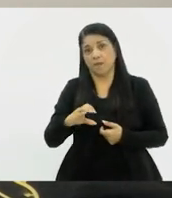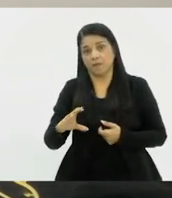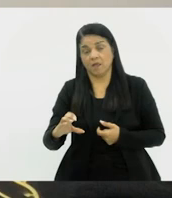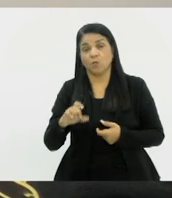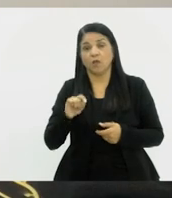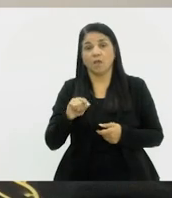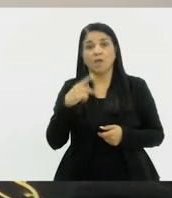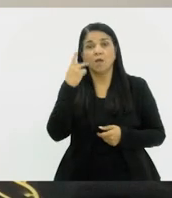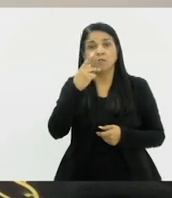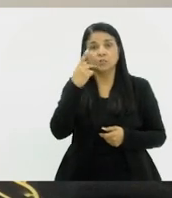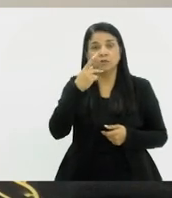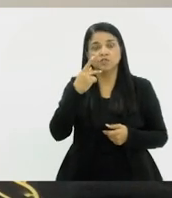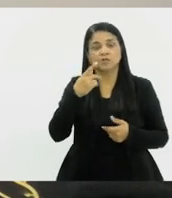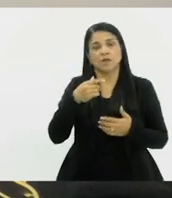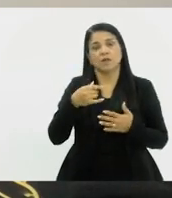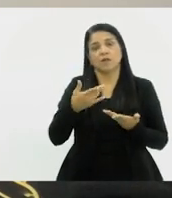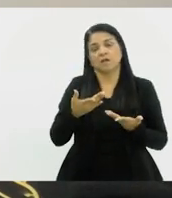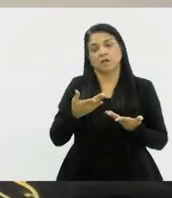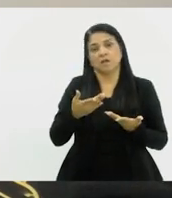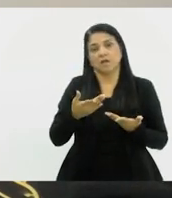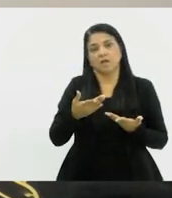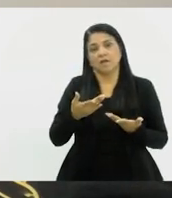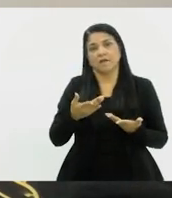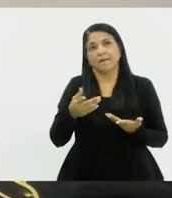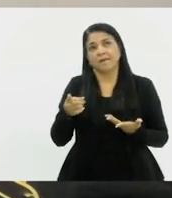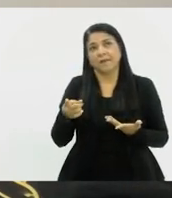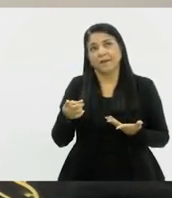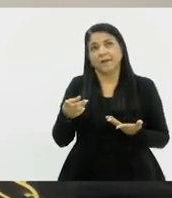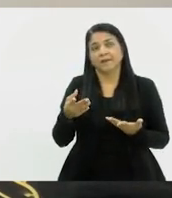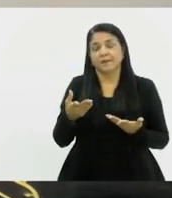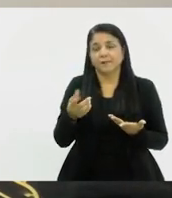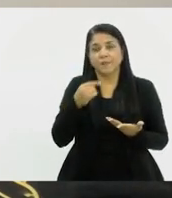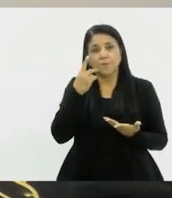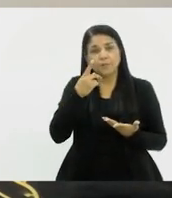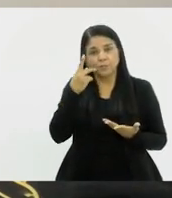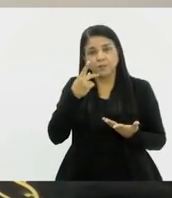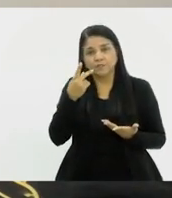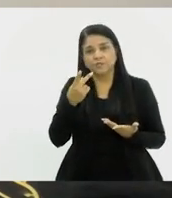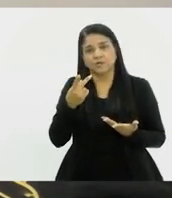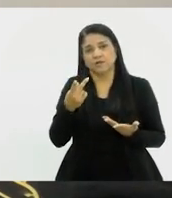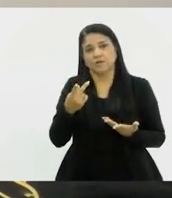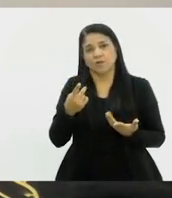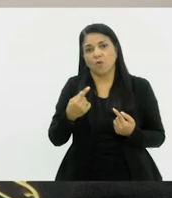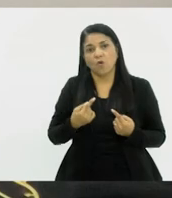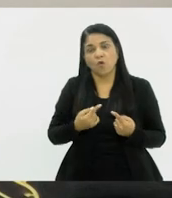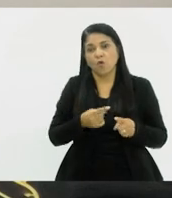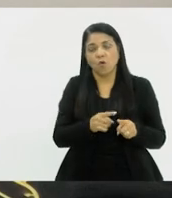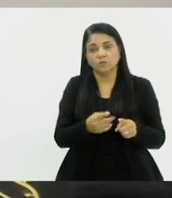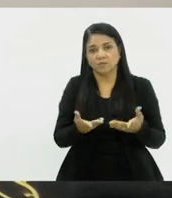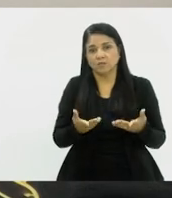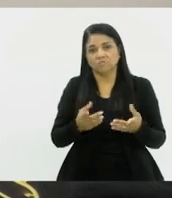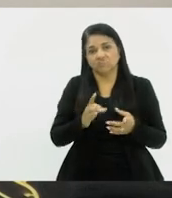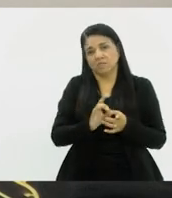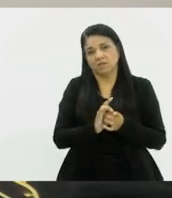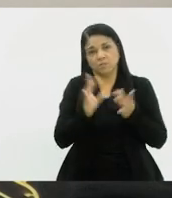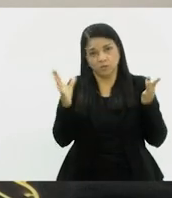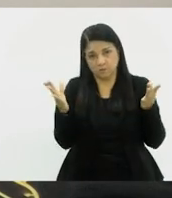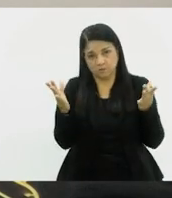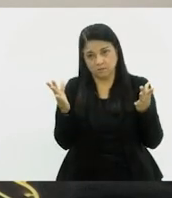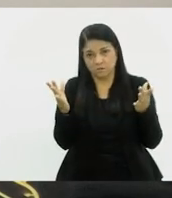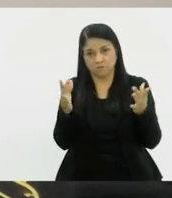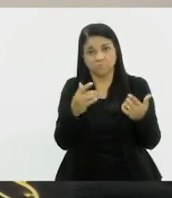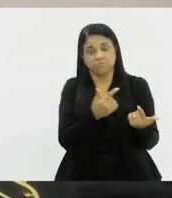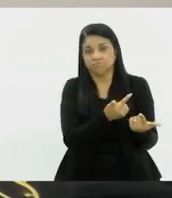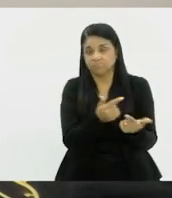política antidemocrática de drogas né fazer alusão aqui ao nome da audiência eh Deputado porque uma política não democrática porque você não tem